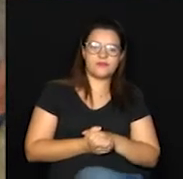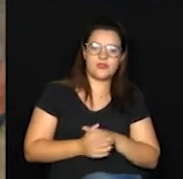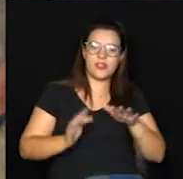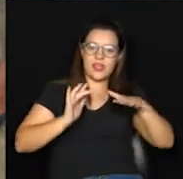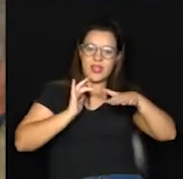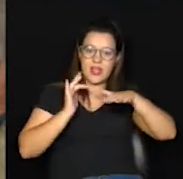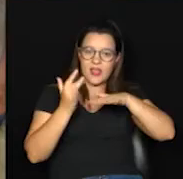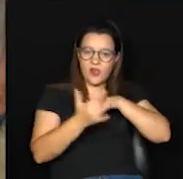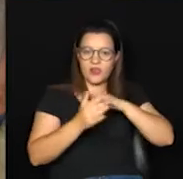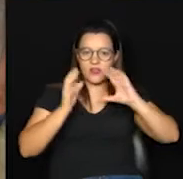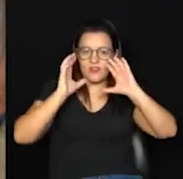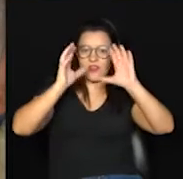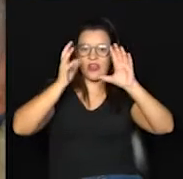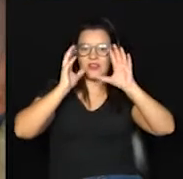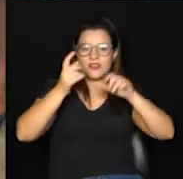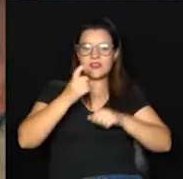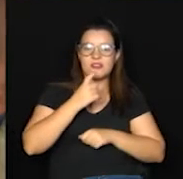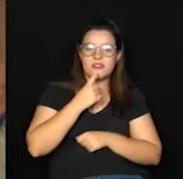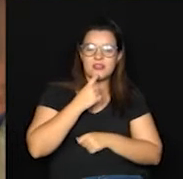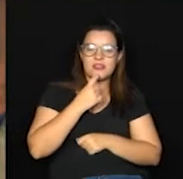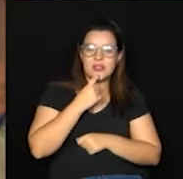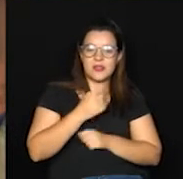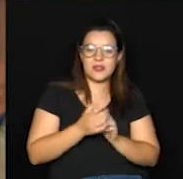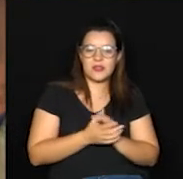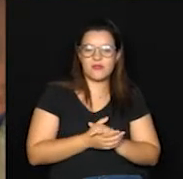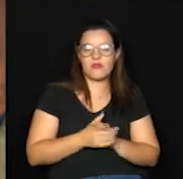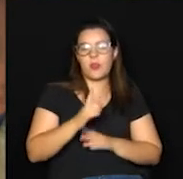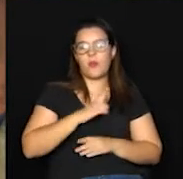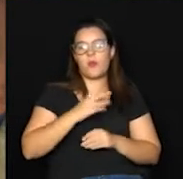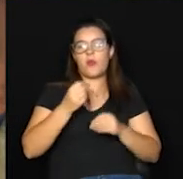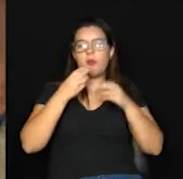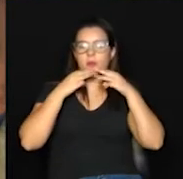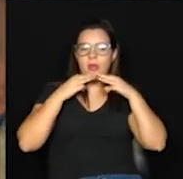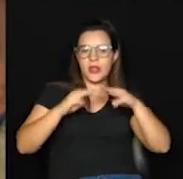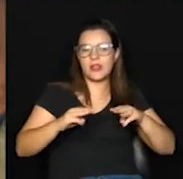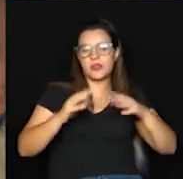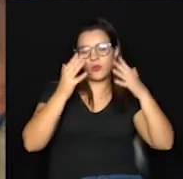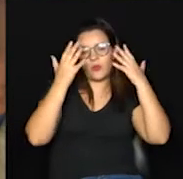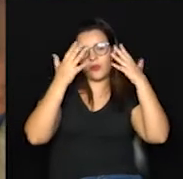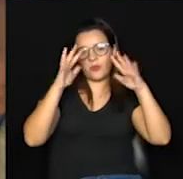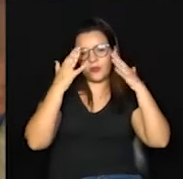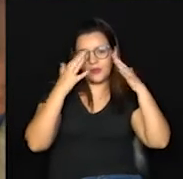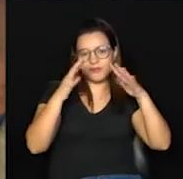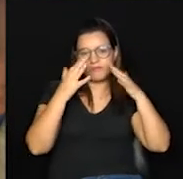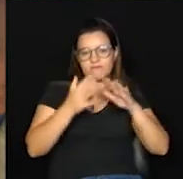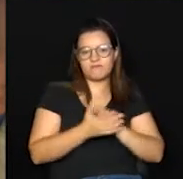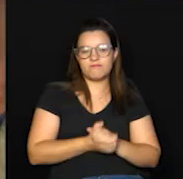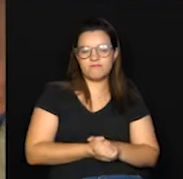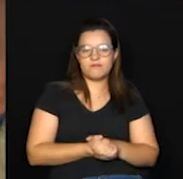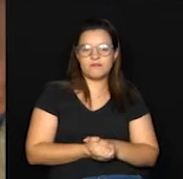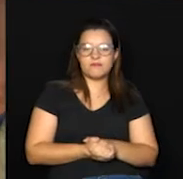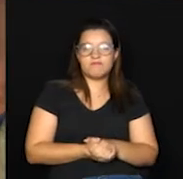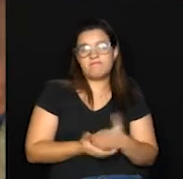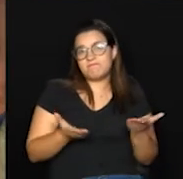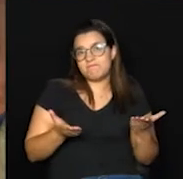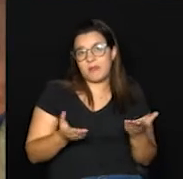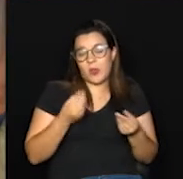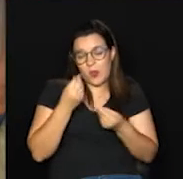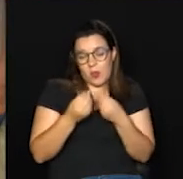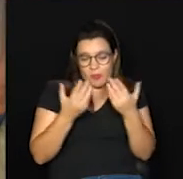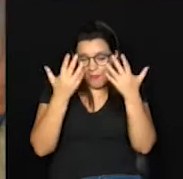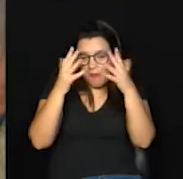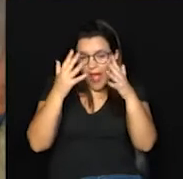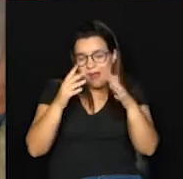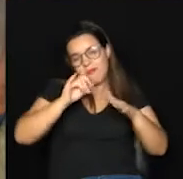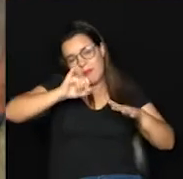Renata, sábado e domingo foi dia de muita homenagem, muita festa. Nesse momento é o que nos resta como canal